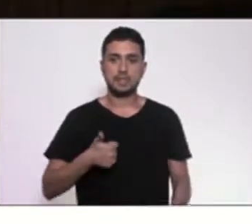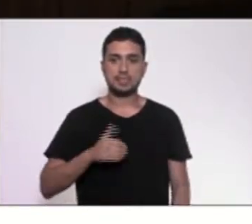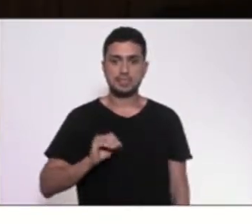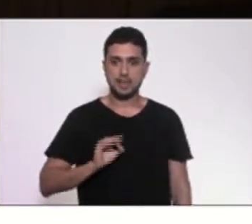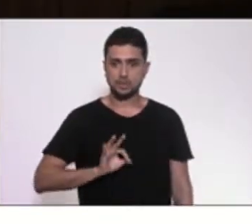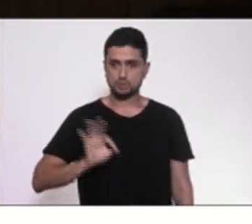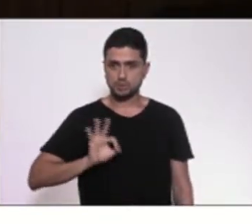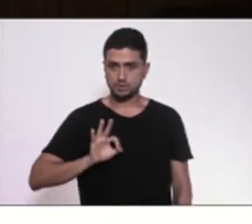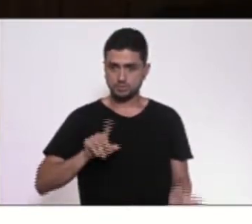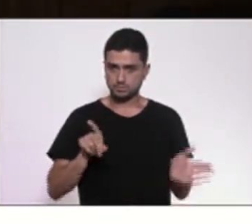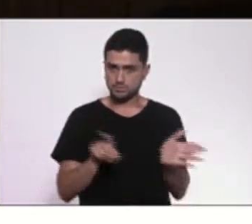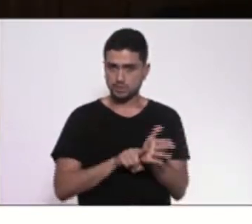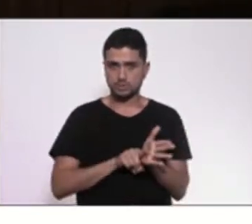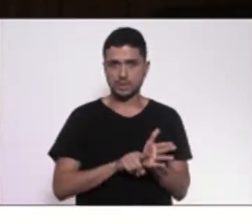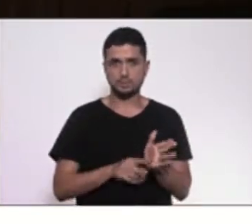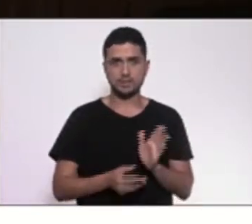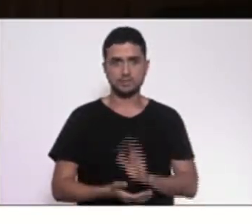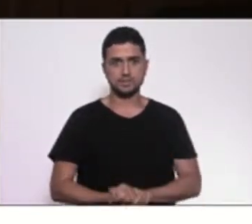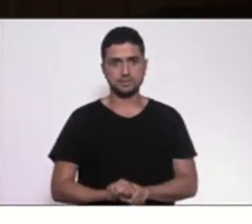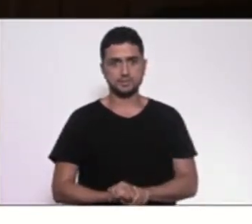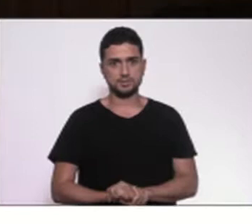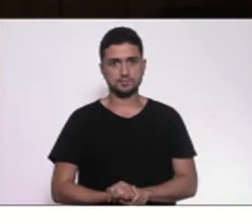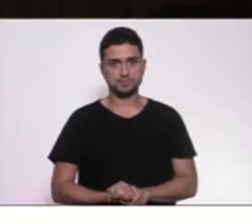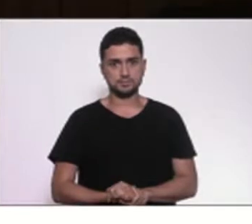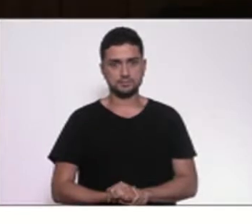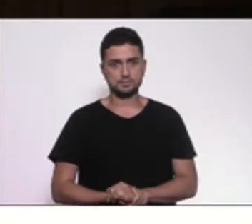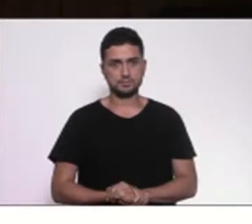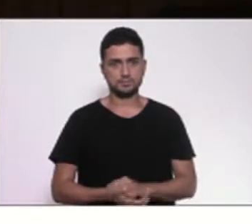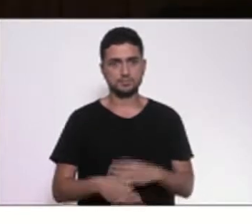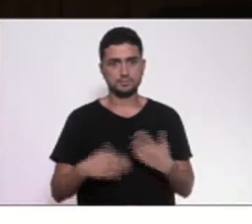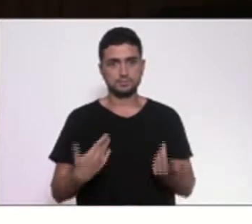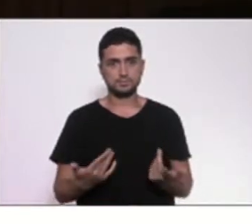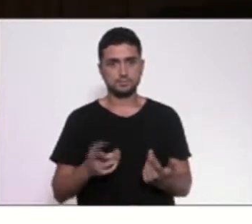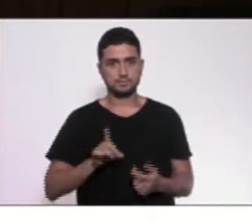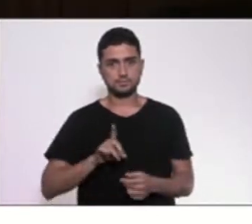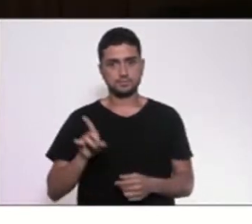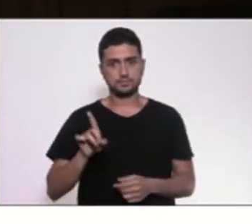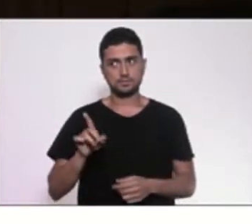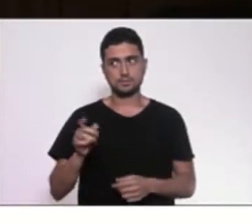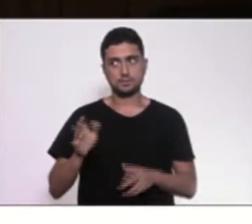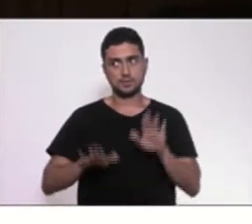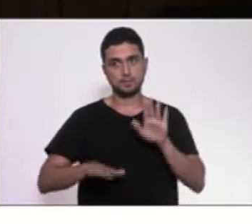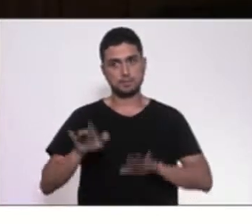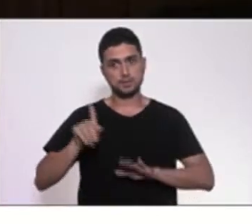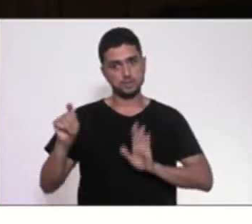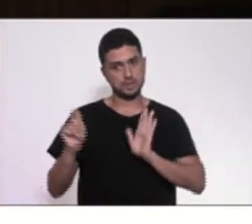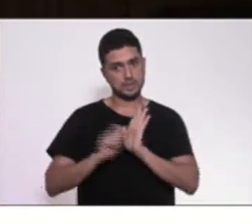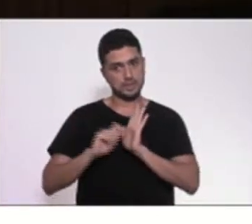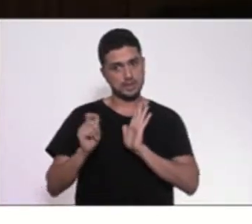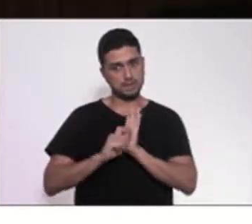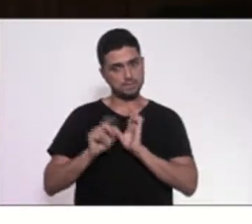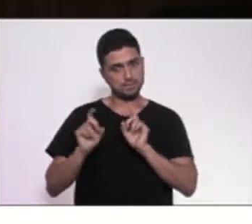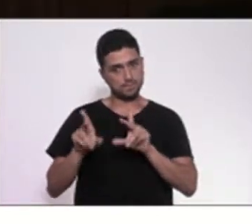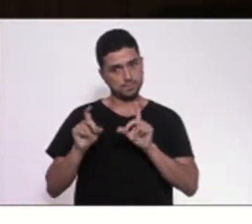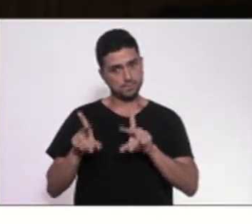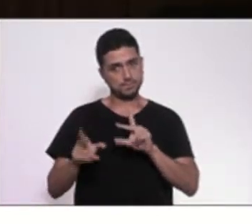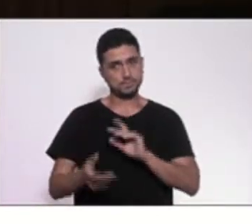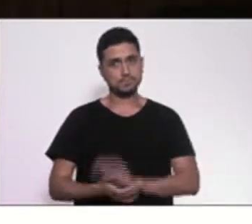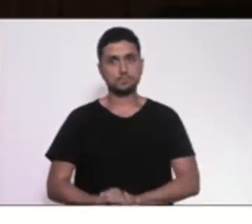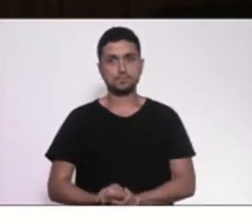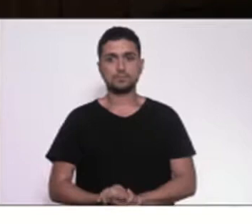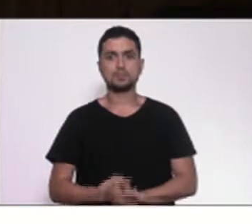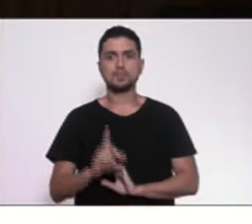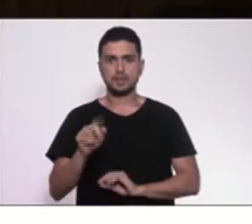10% daí para cima, dependendo da distância do tráfego, foram lançados ao